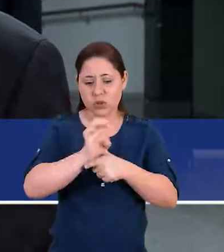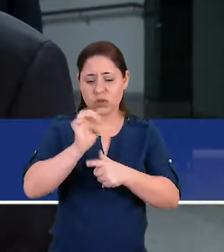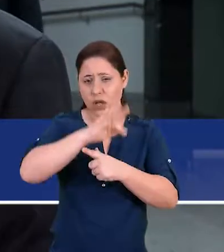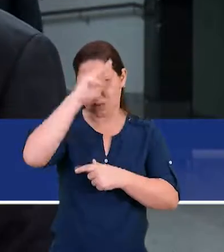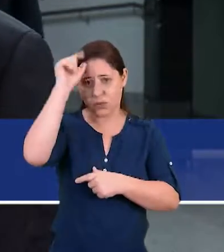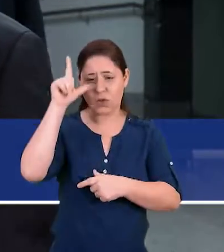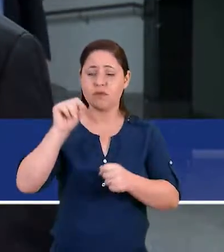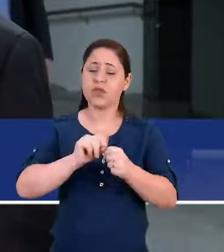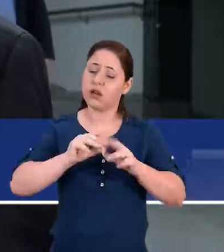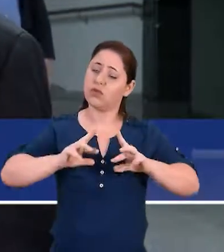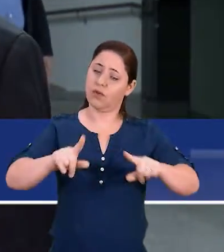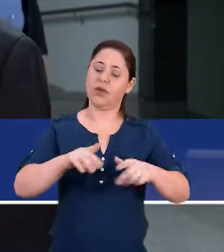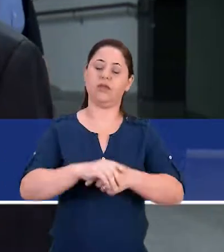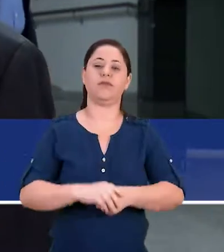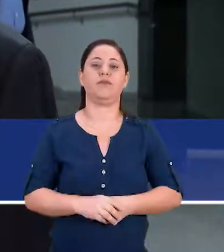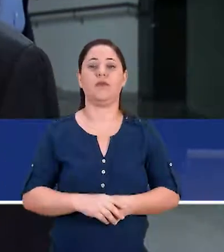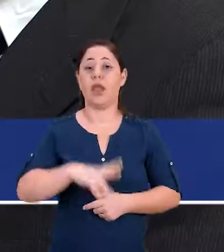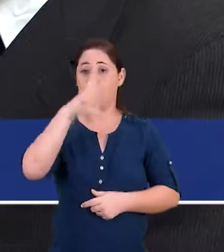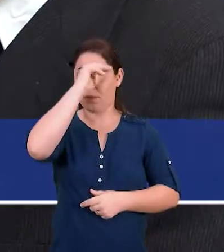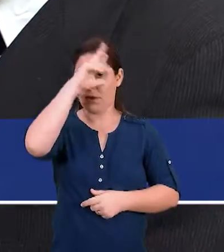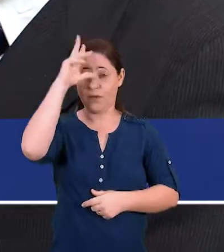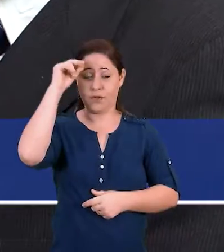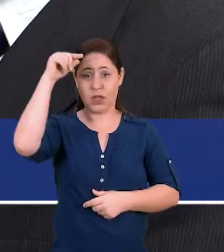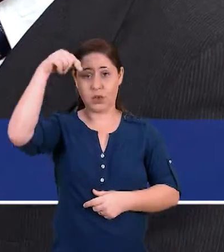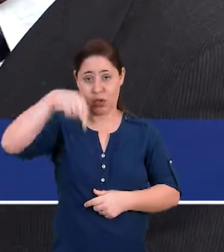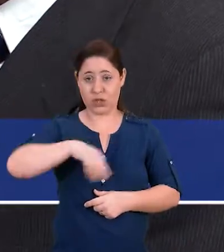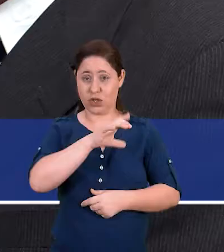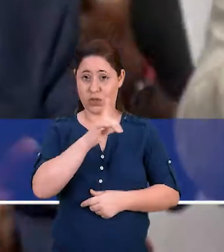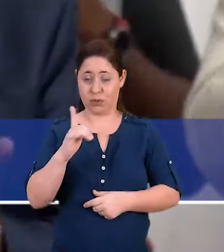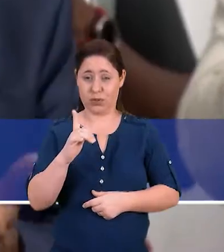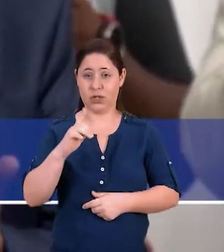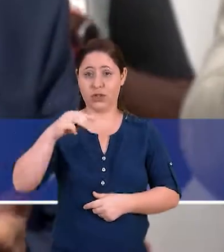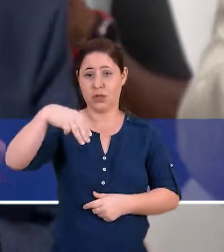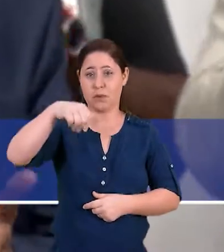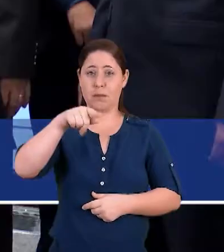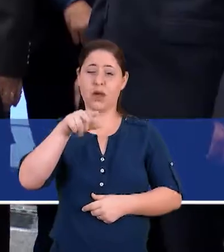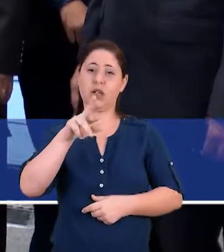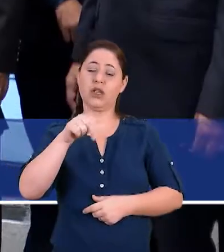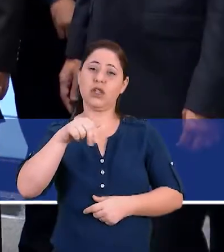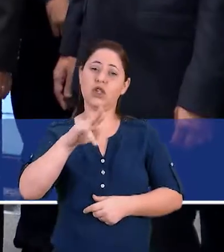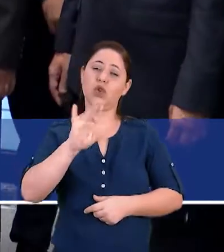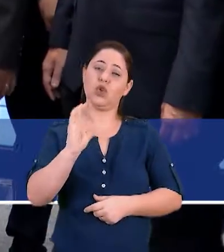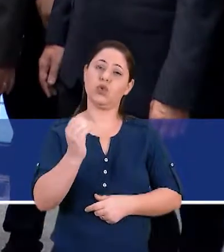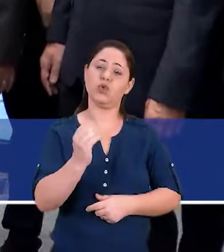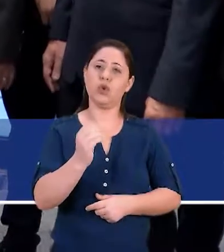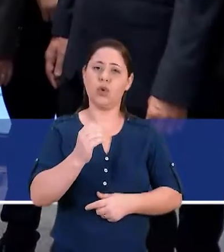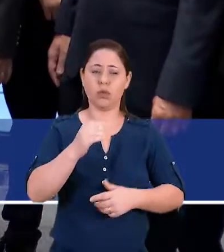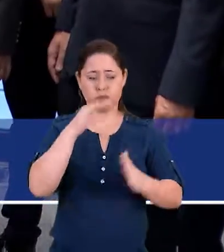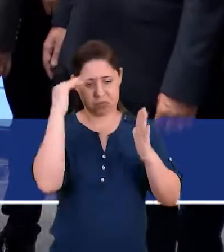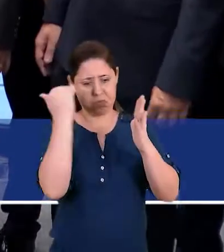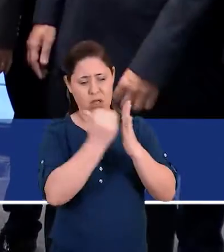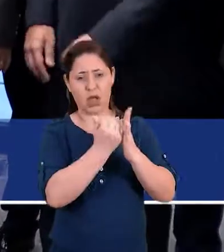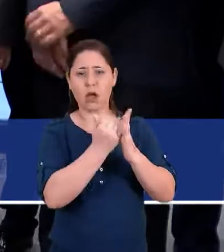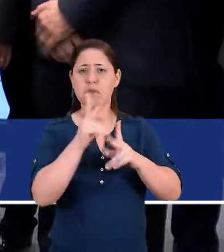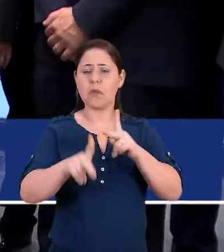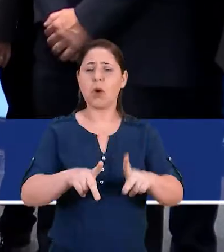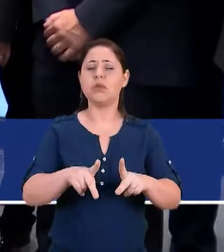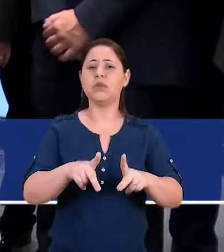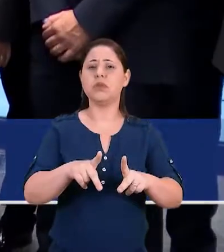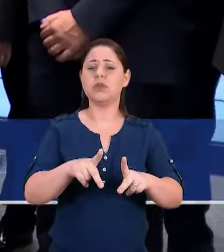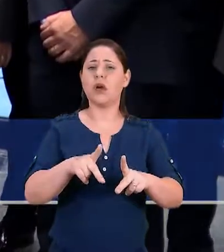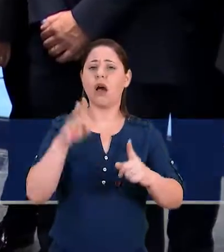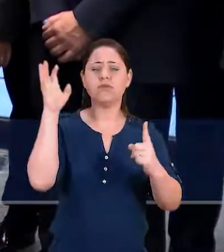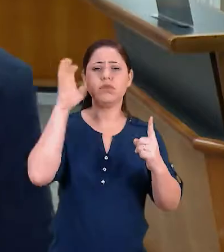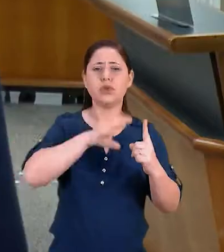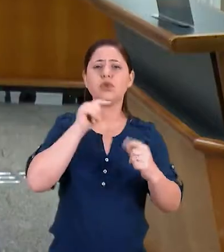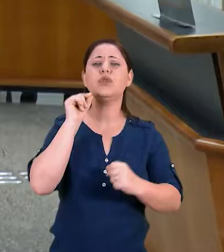efetivamente no estado de Mato Grosso do Sul fizeram a diferença. Para o prefeito de Campo Grande, Marquinhos Trade, esse reconhecimento público valoriza quem escolheu